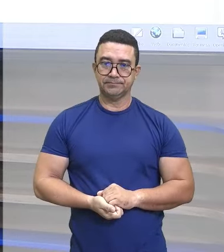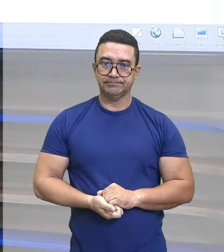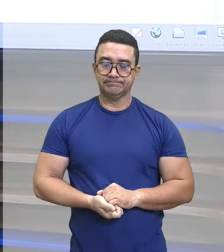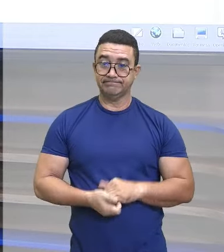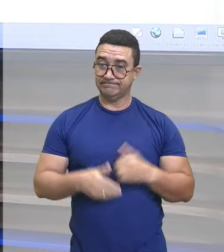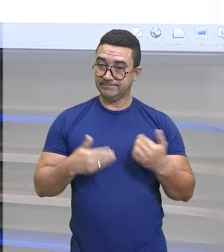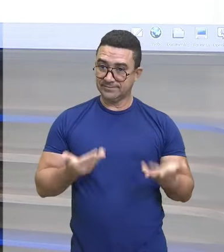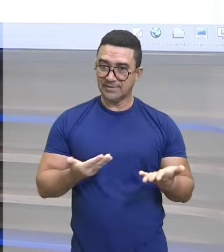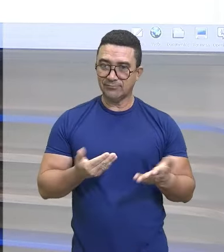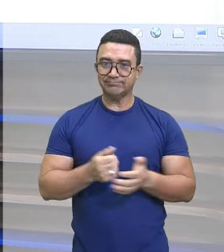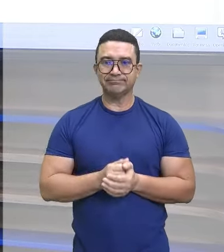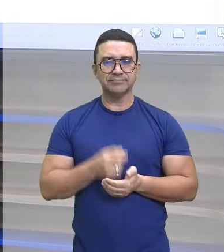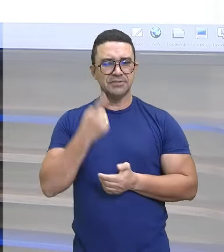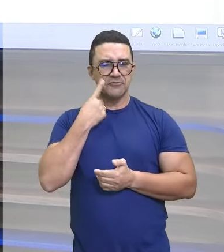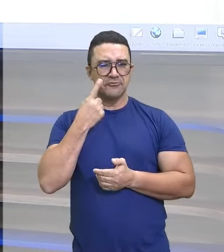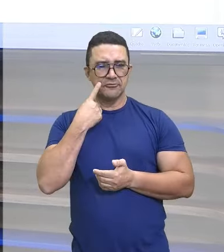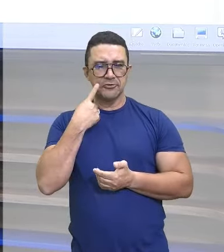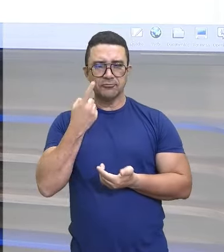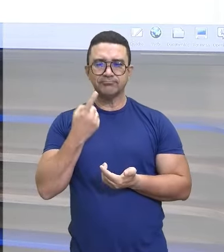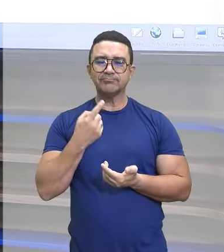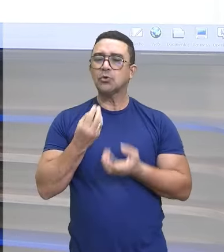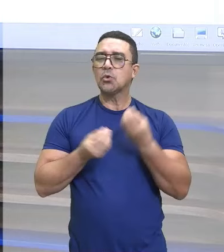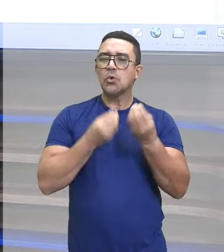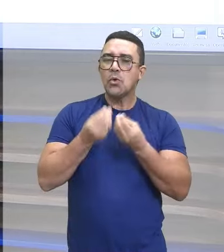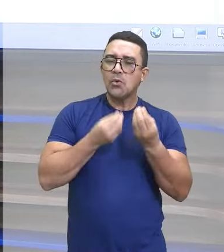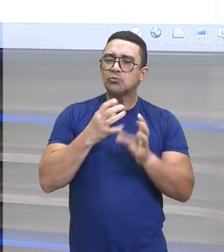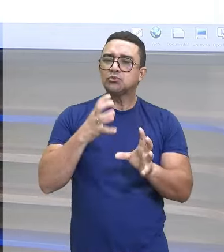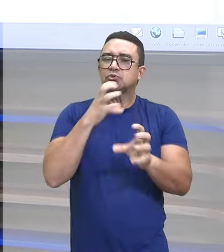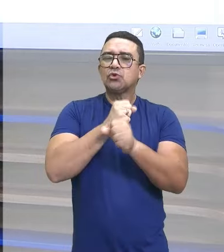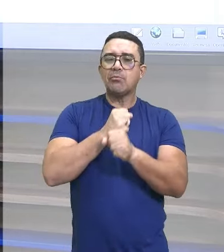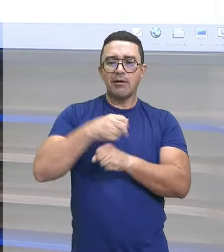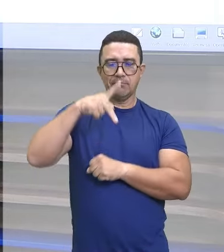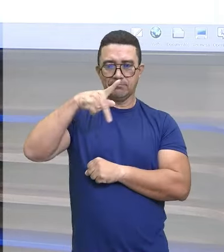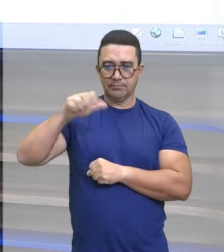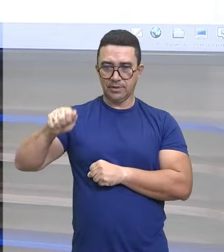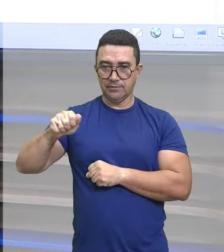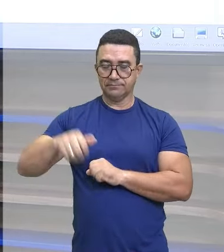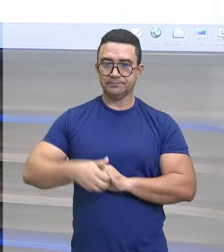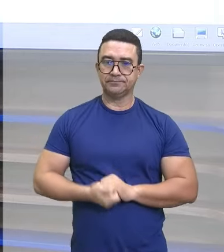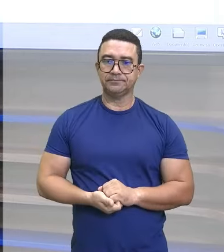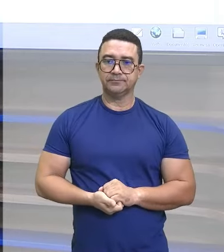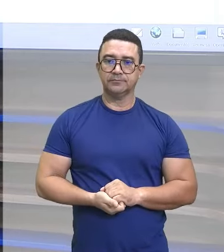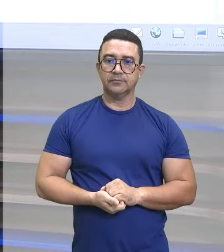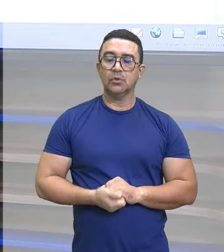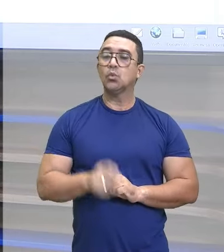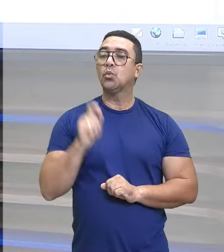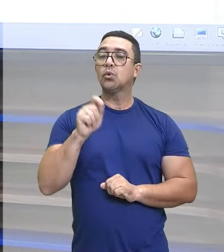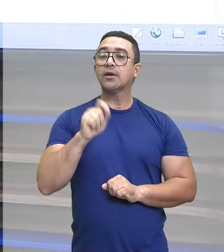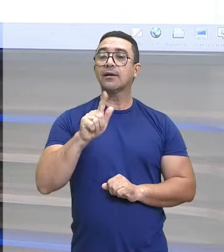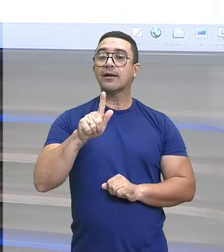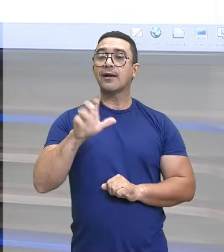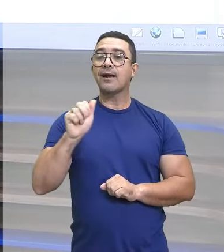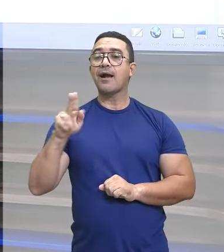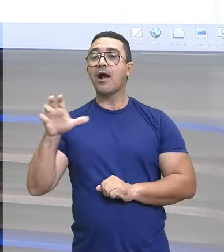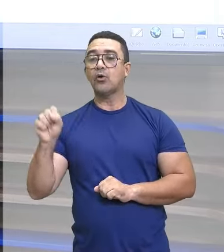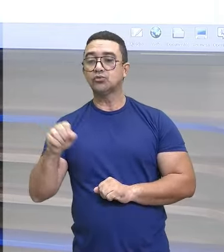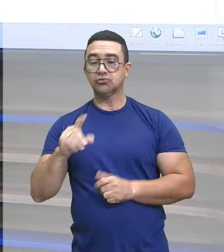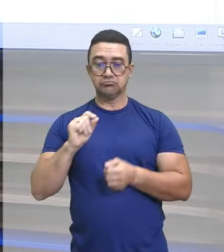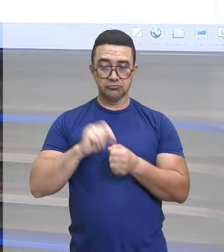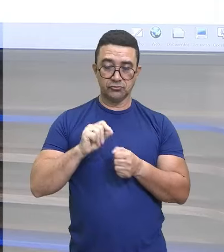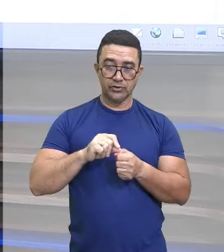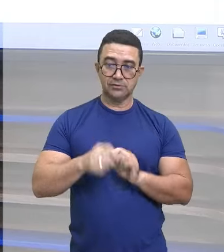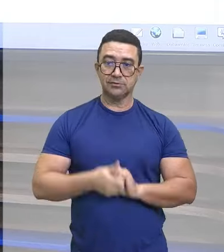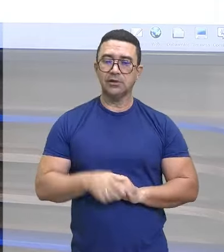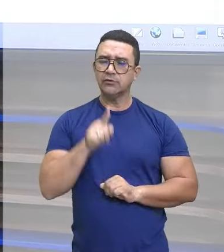Olha então aí a expressão da soma de uma PA. Então, o que foi que Gauss fez? Você